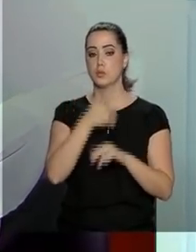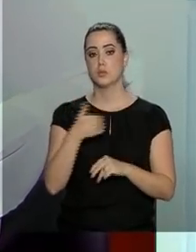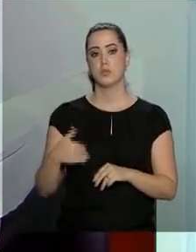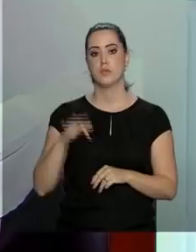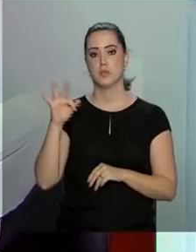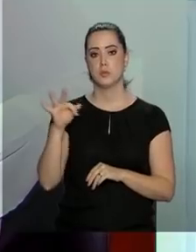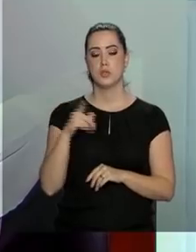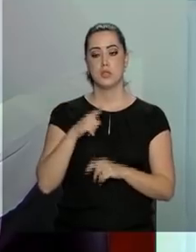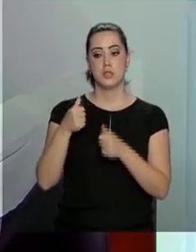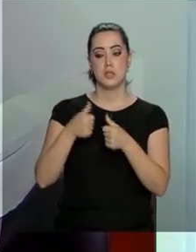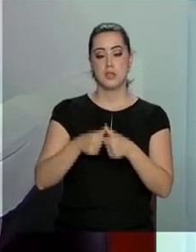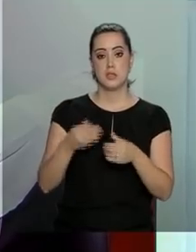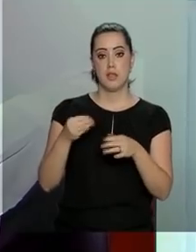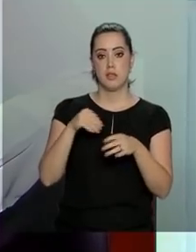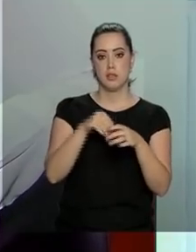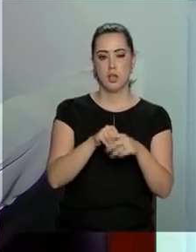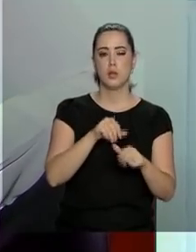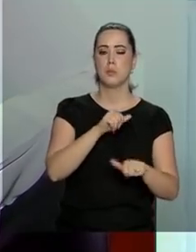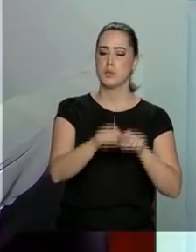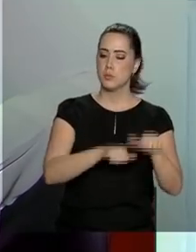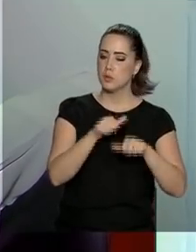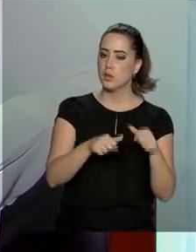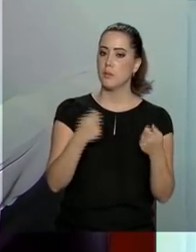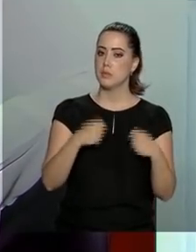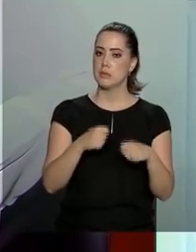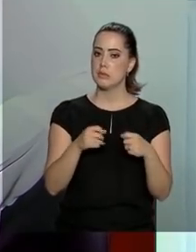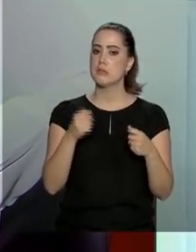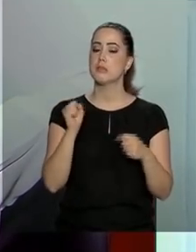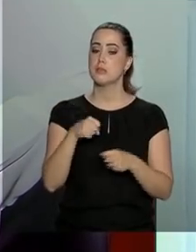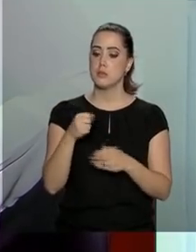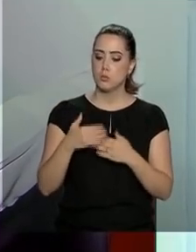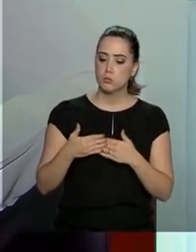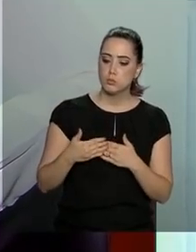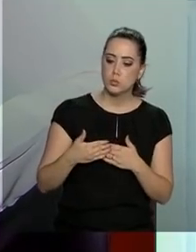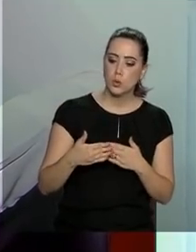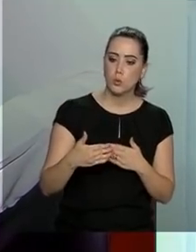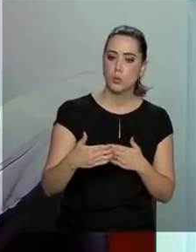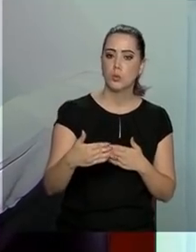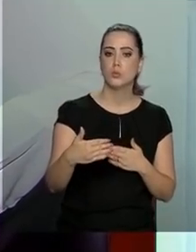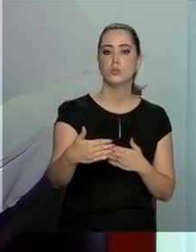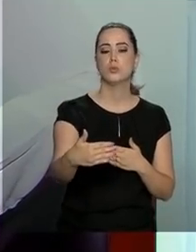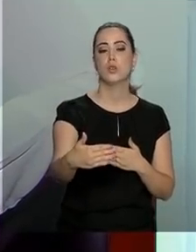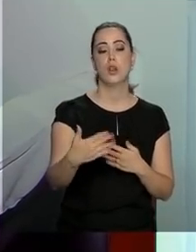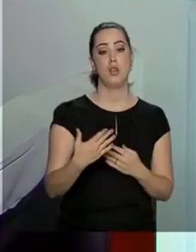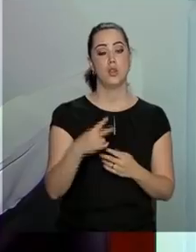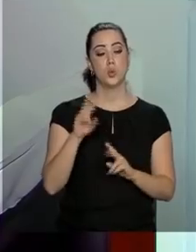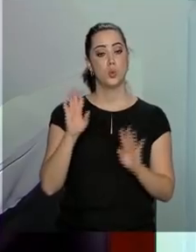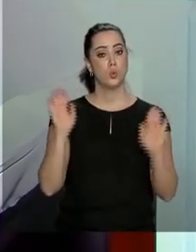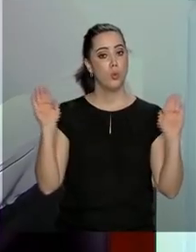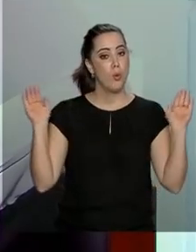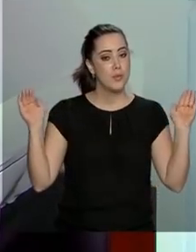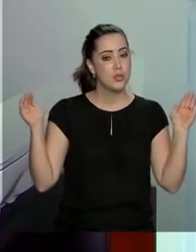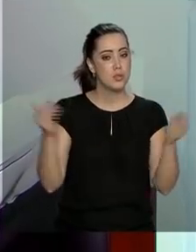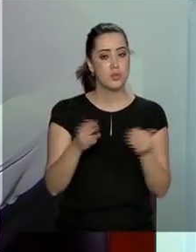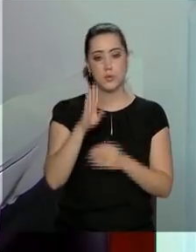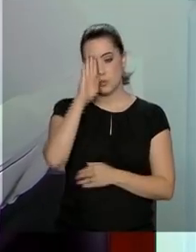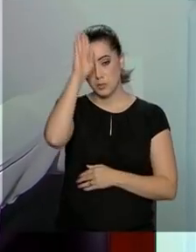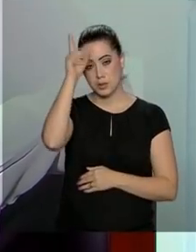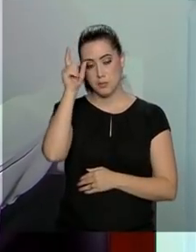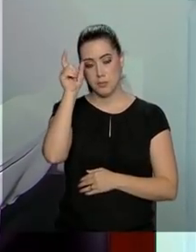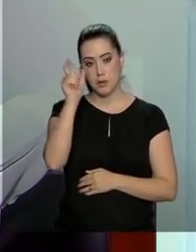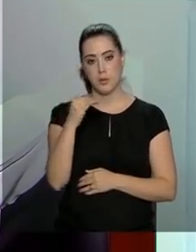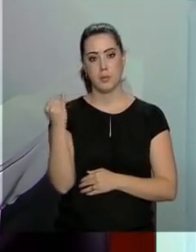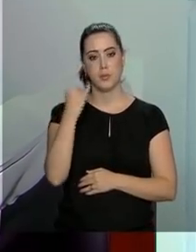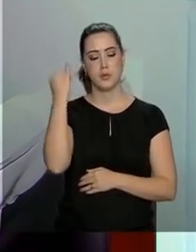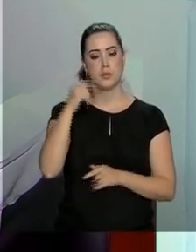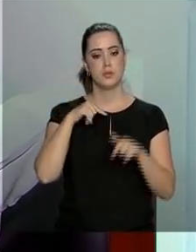sob o guarda-chuva da modernização sejam efetivamente implementados. E isso tudo na visão do principal protagonista